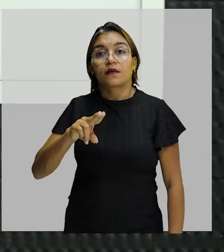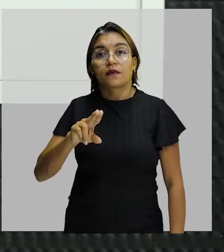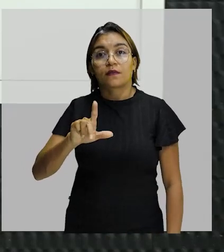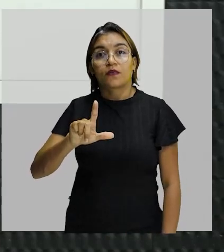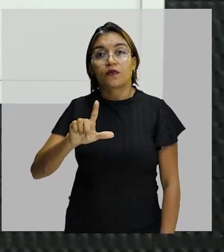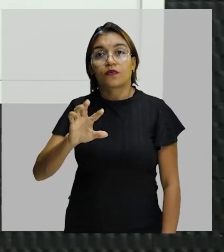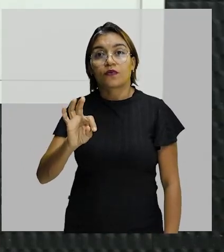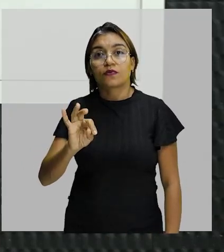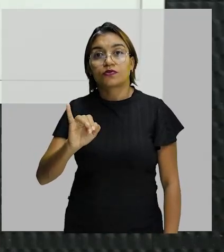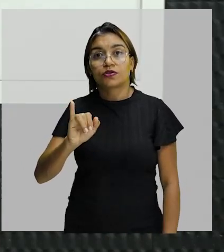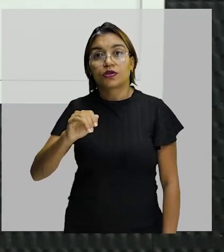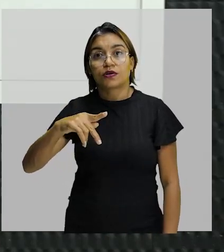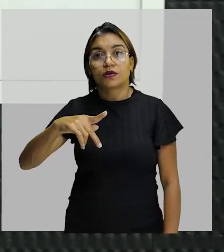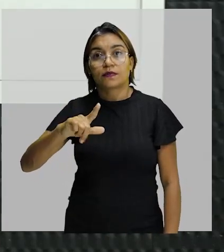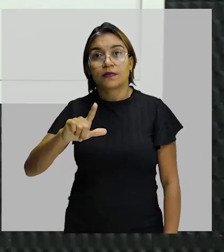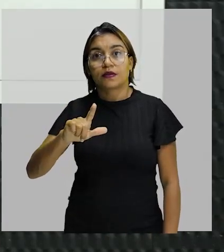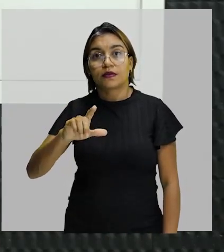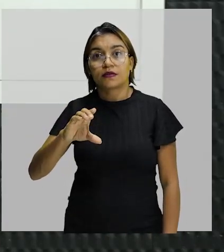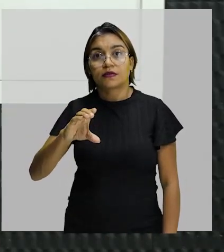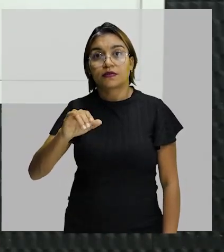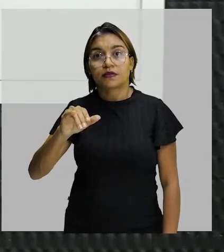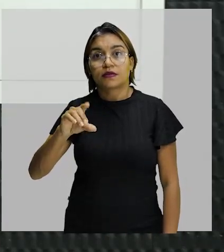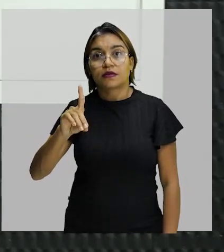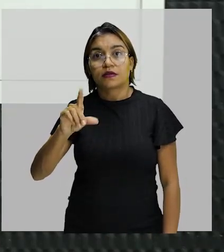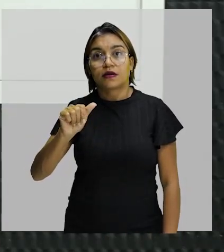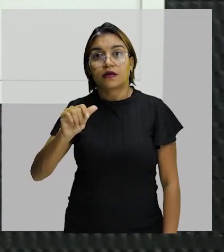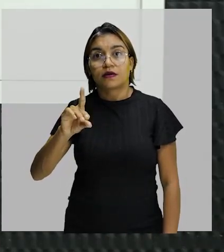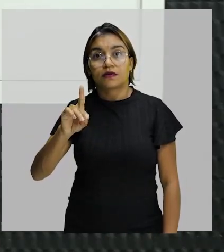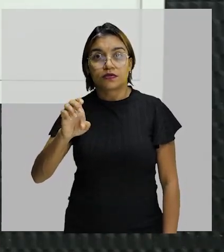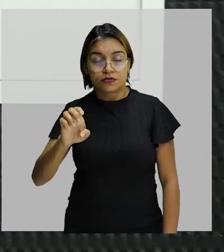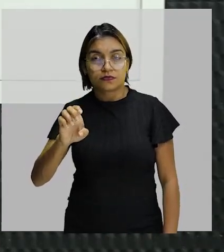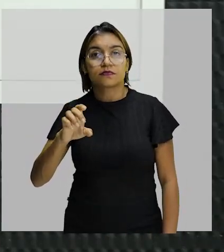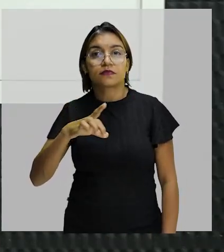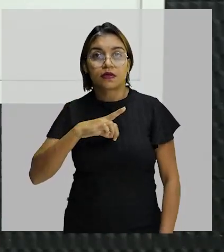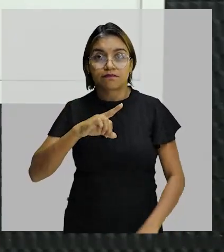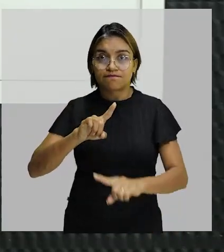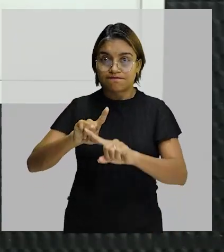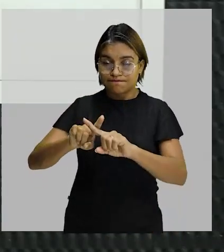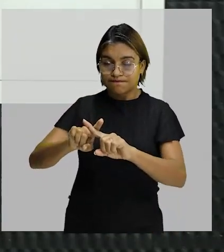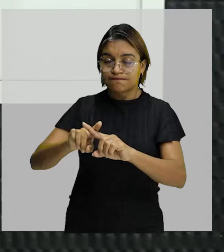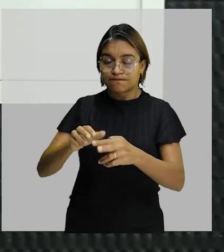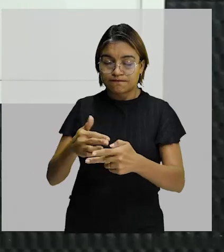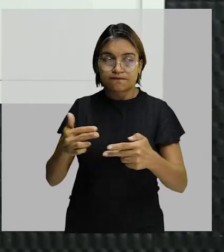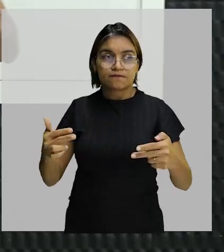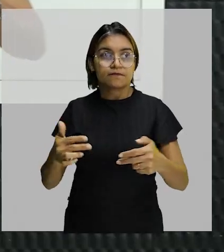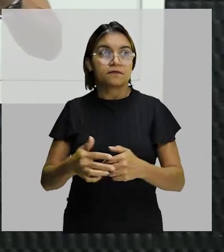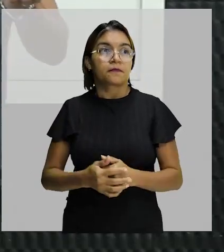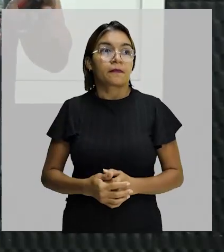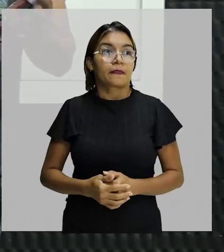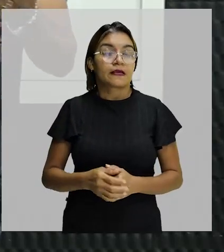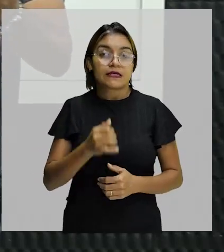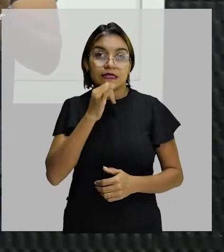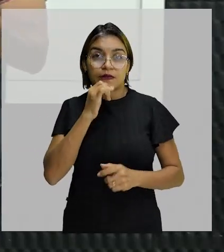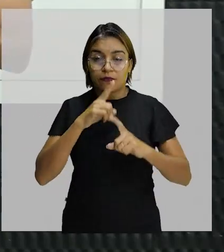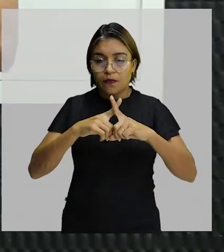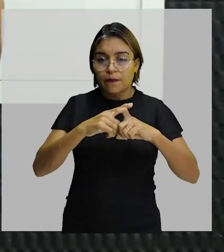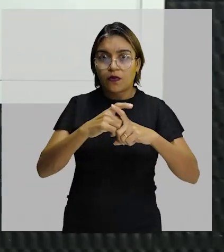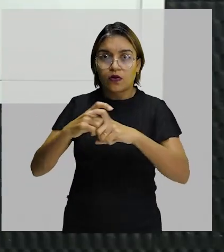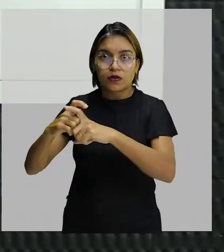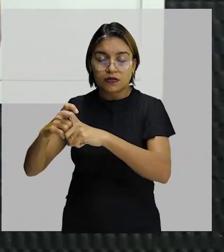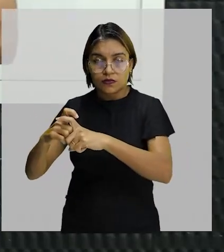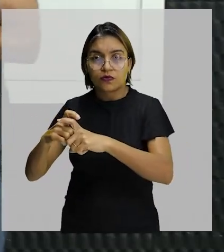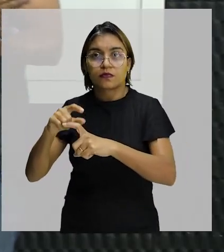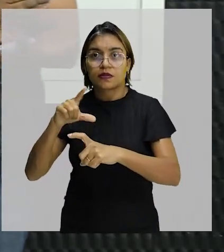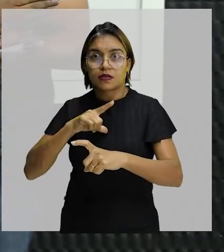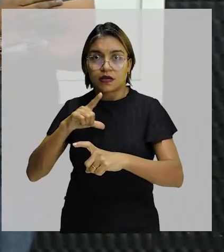1, certo? Então, quando você coloca o seu polinômio na forma decomposta, que eu posso fazer isso